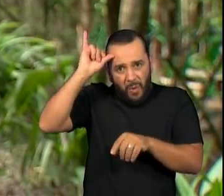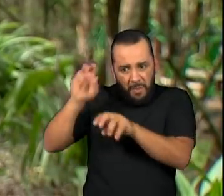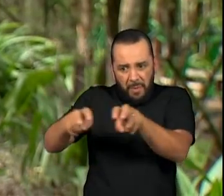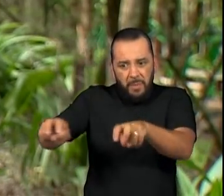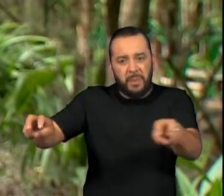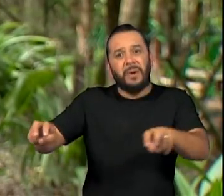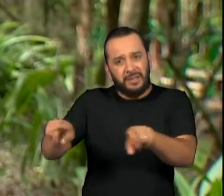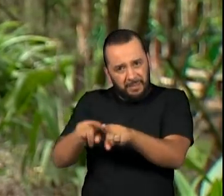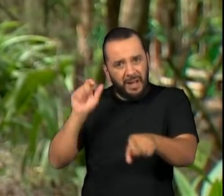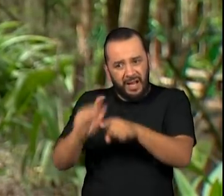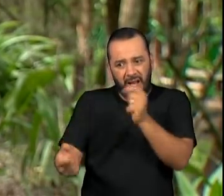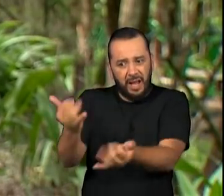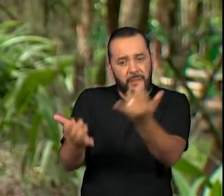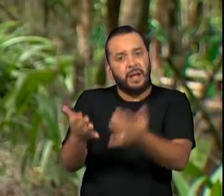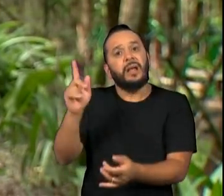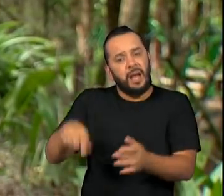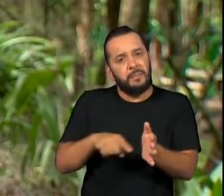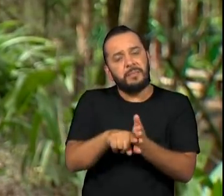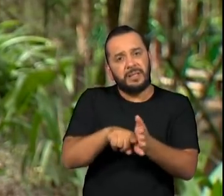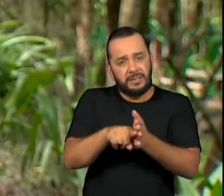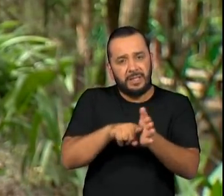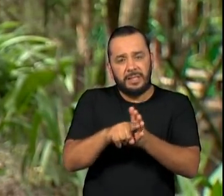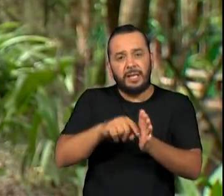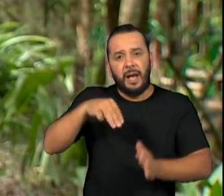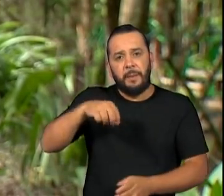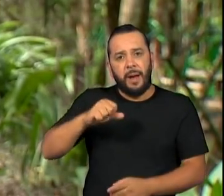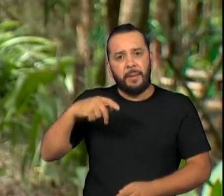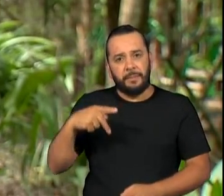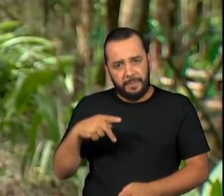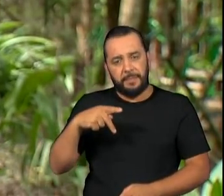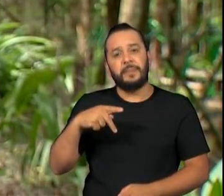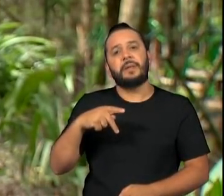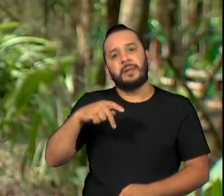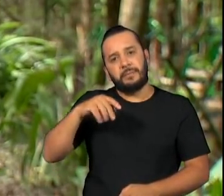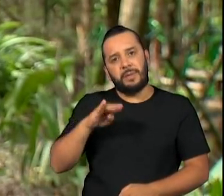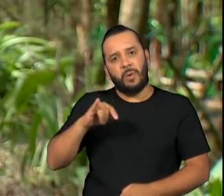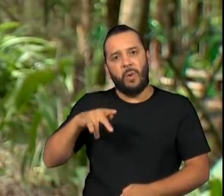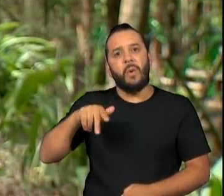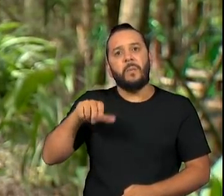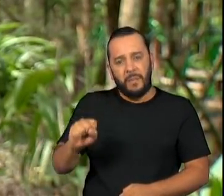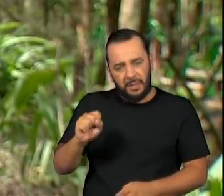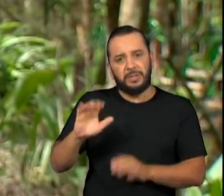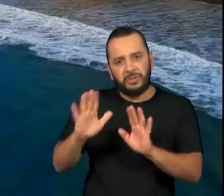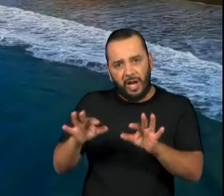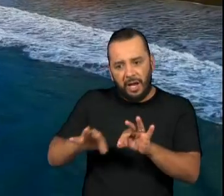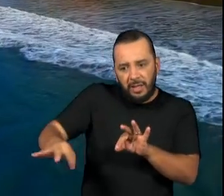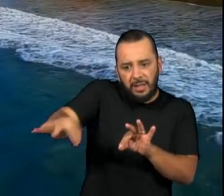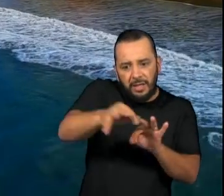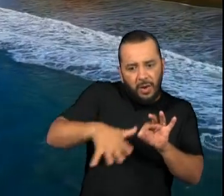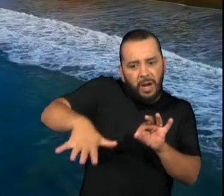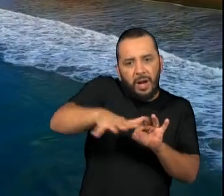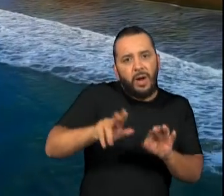Biomas, projeto de mapeamento anual do uso e cobertura de terra no país.